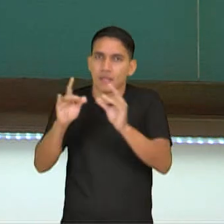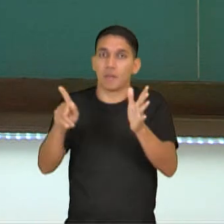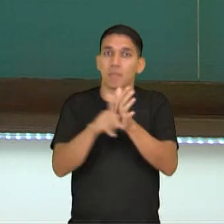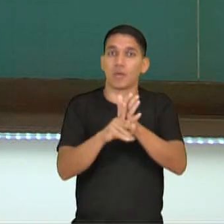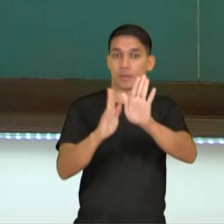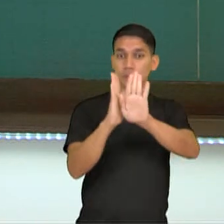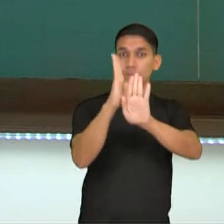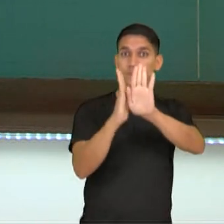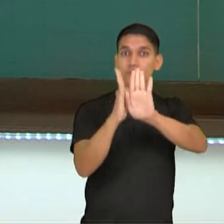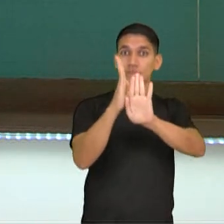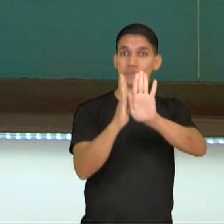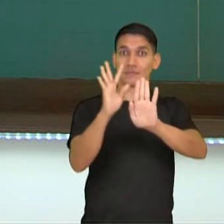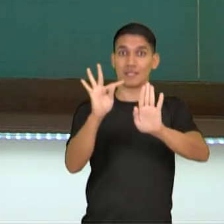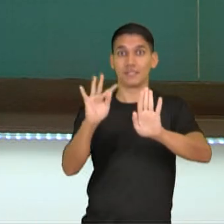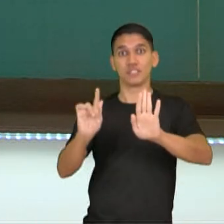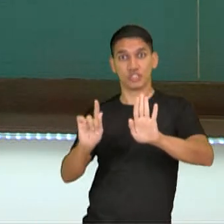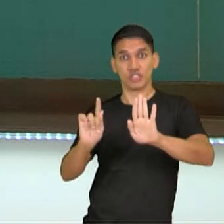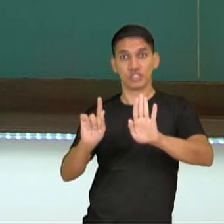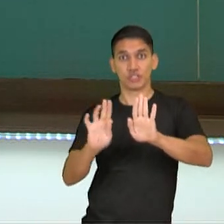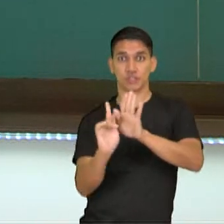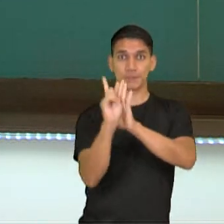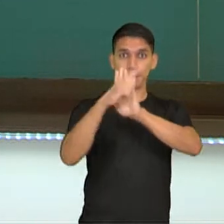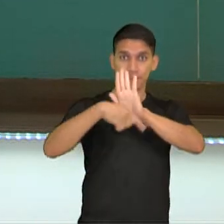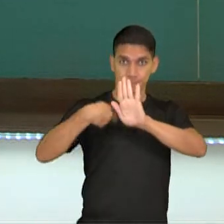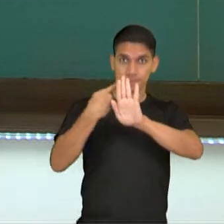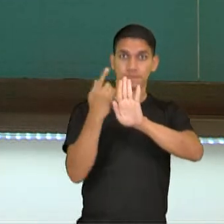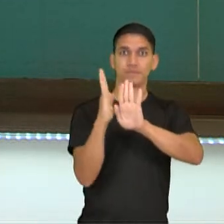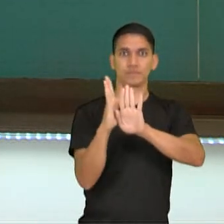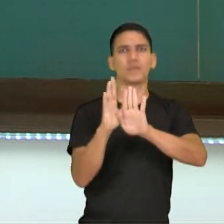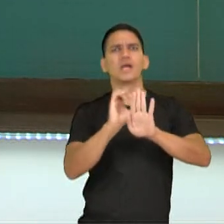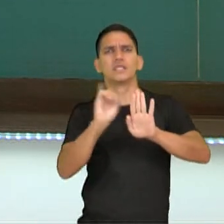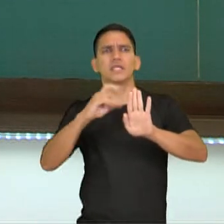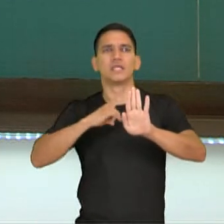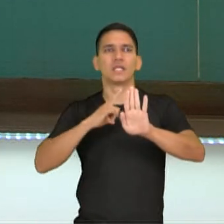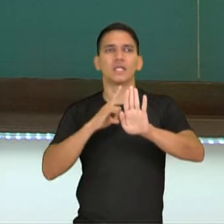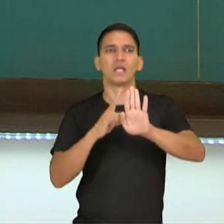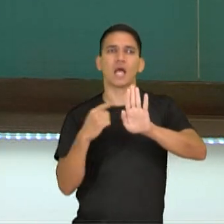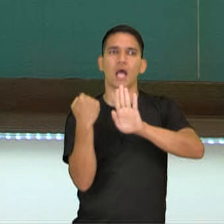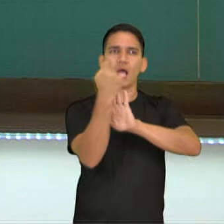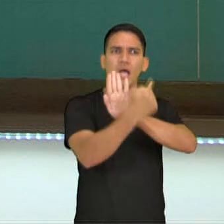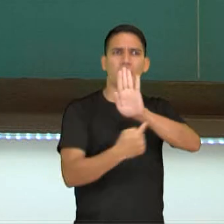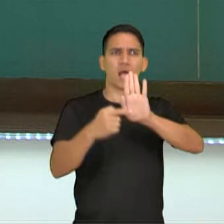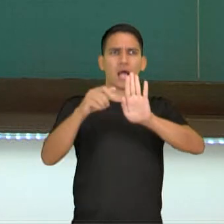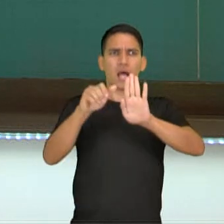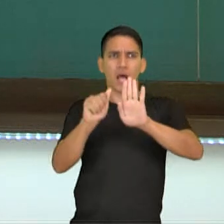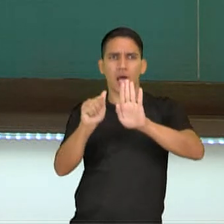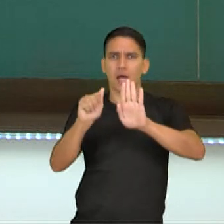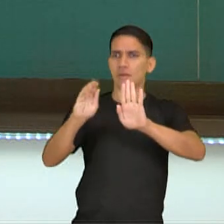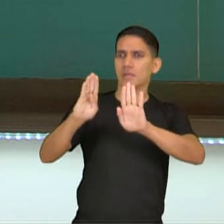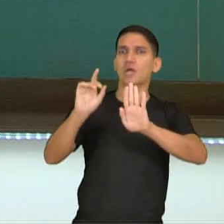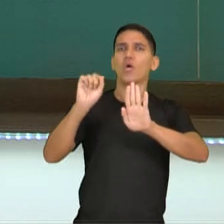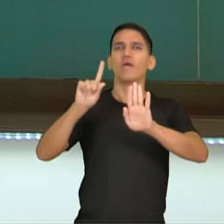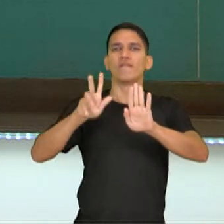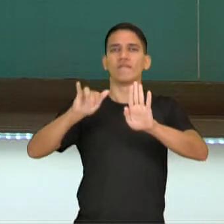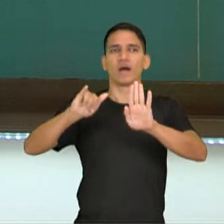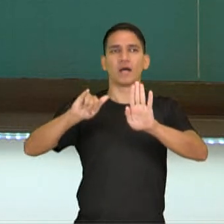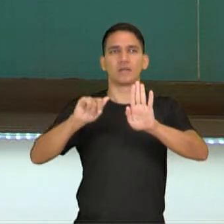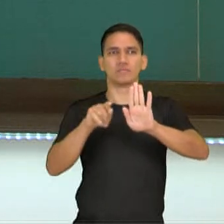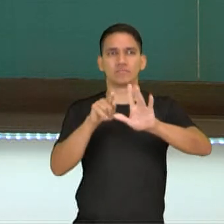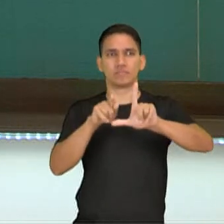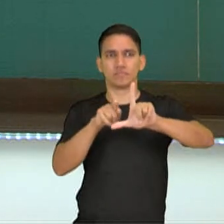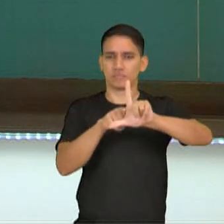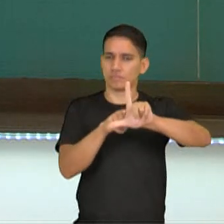tangente na circunferência trigonométrica. Então, aqui se a gente tem um arco AP, esse arco que vai de A até P